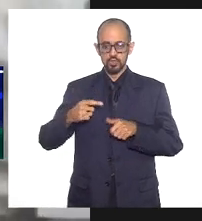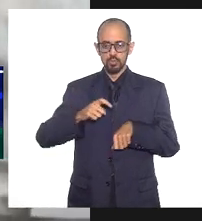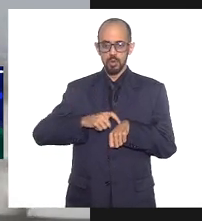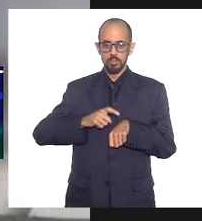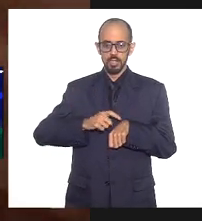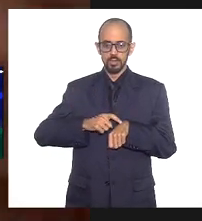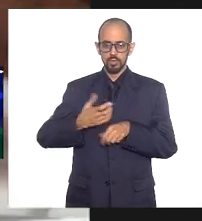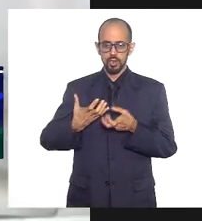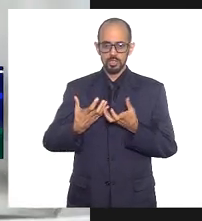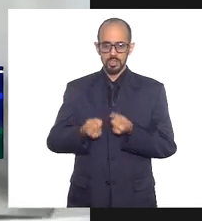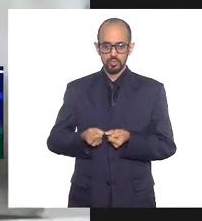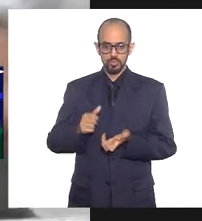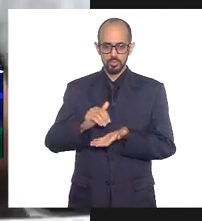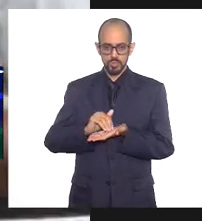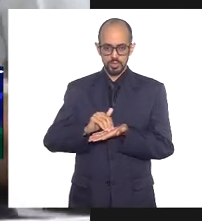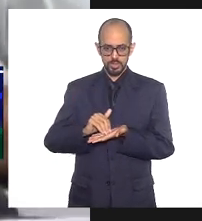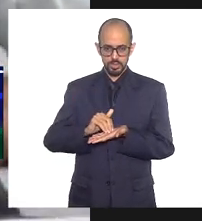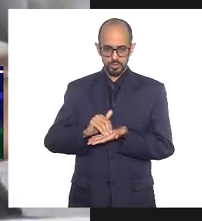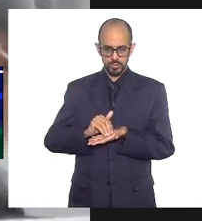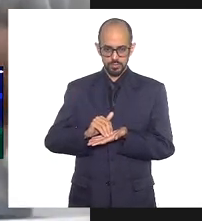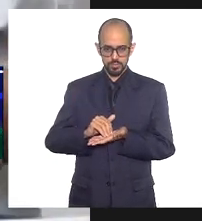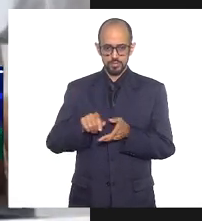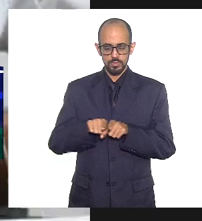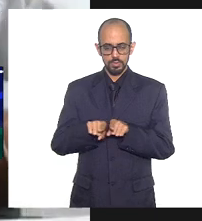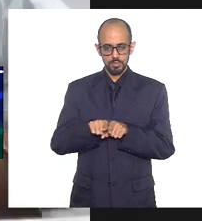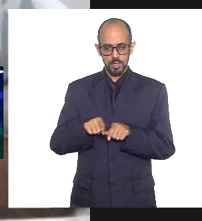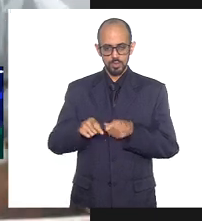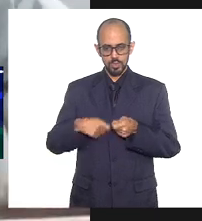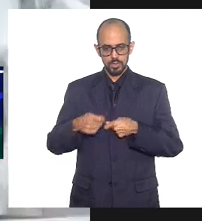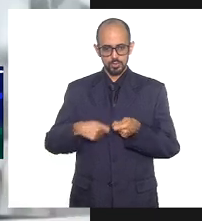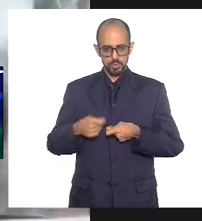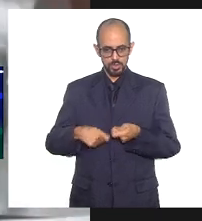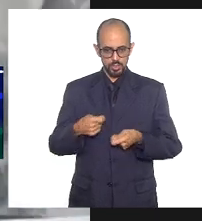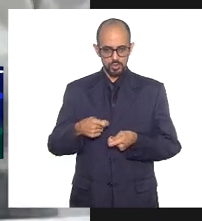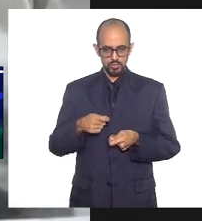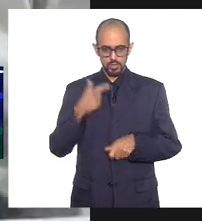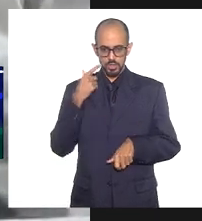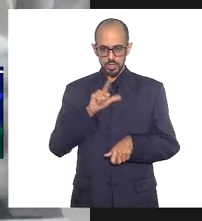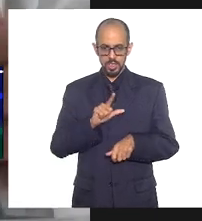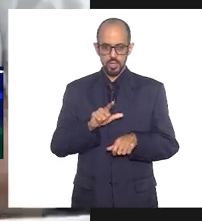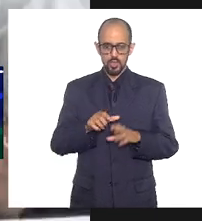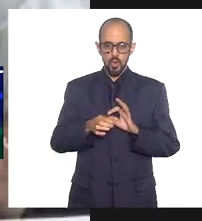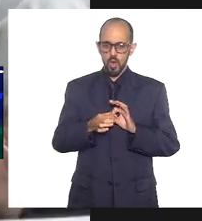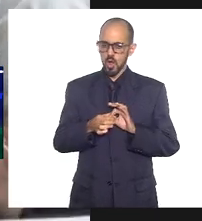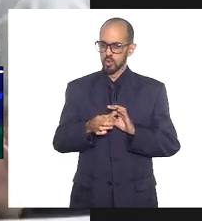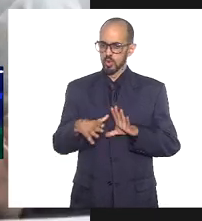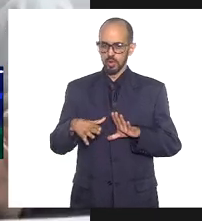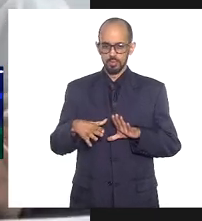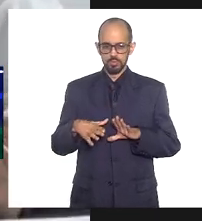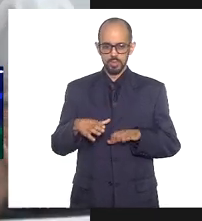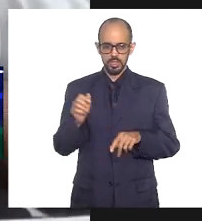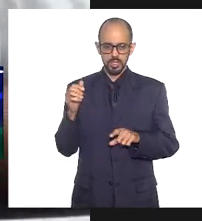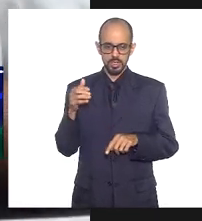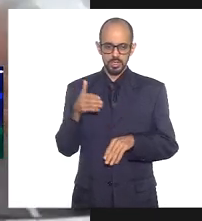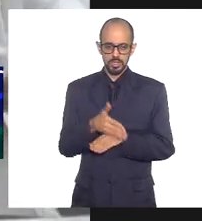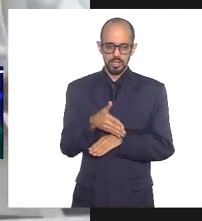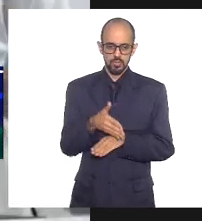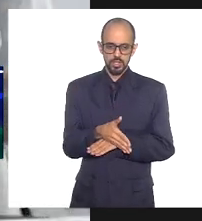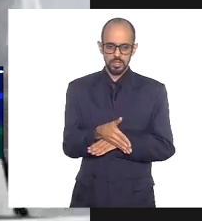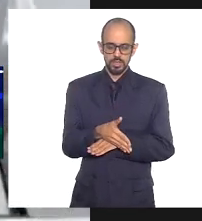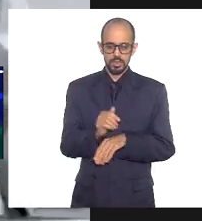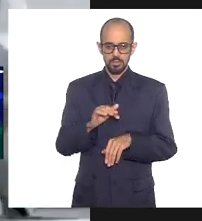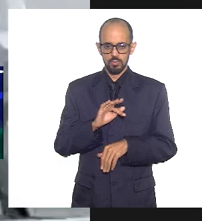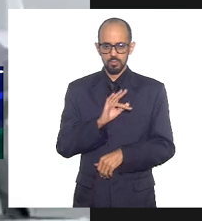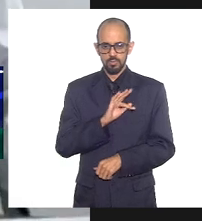de toda a parte administrativa que ganhou autonomia sem interferência política e aí eu posso